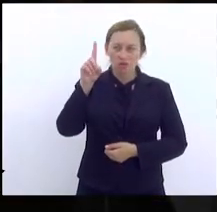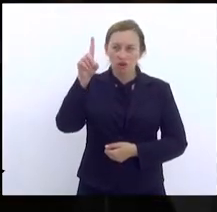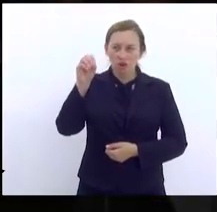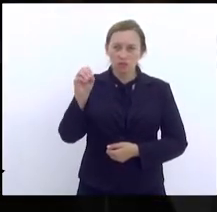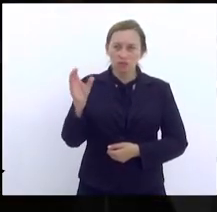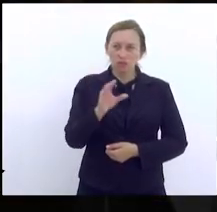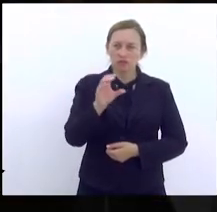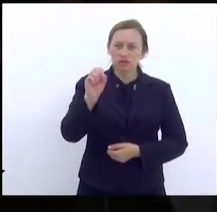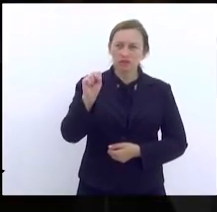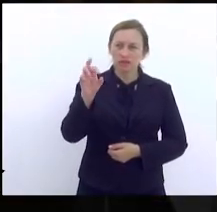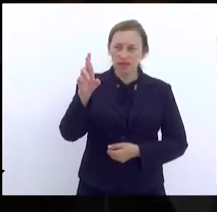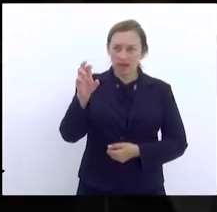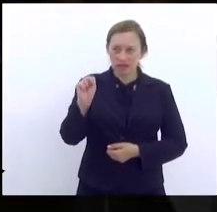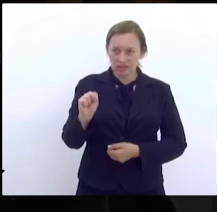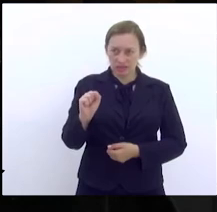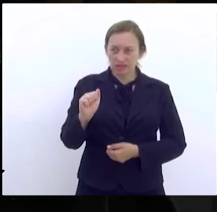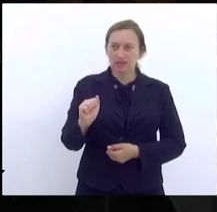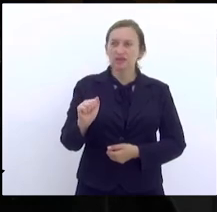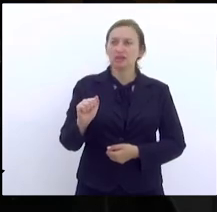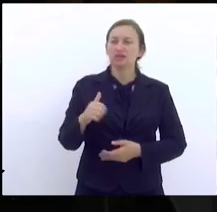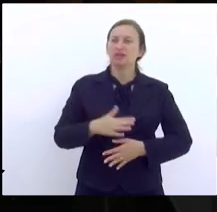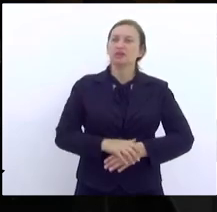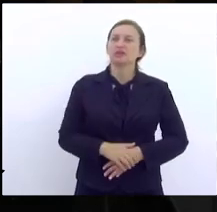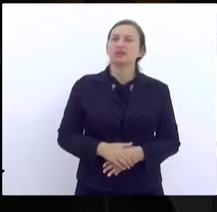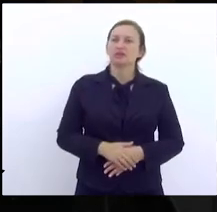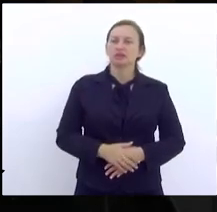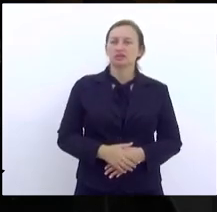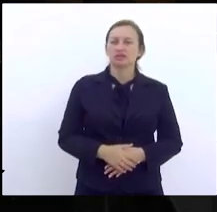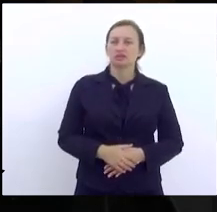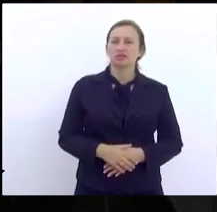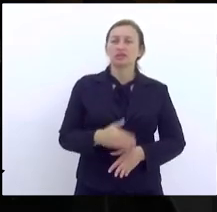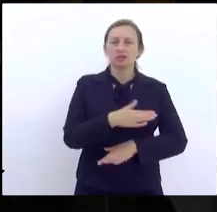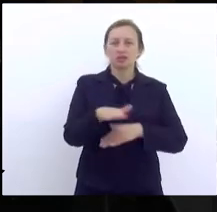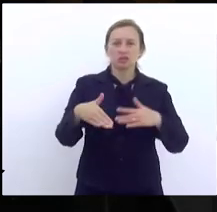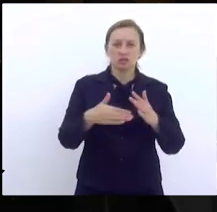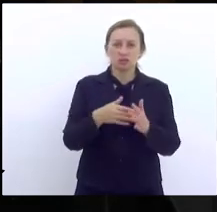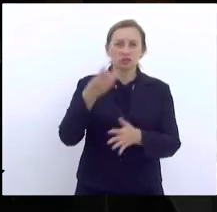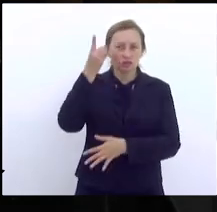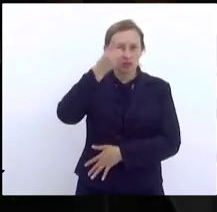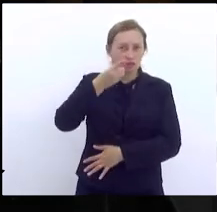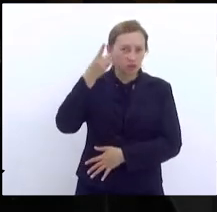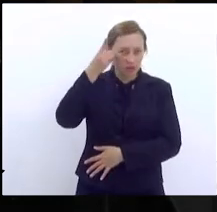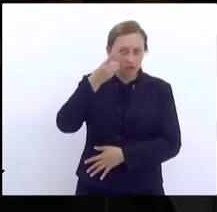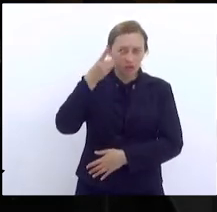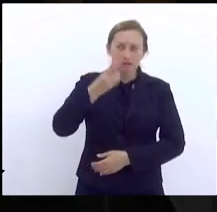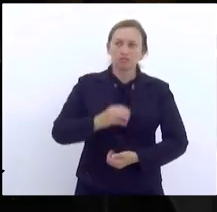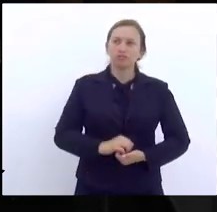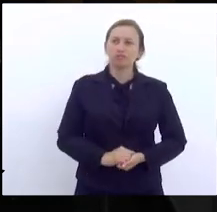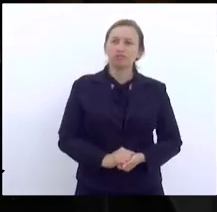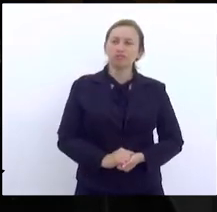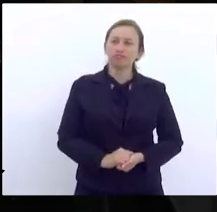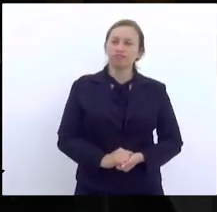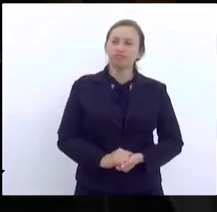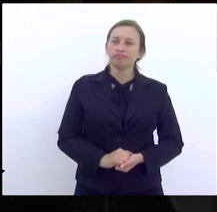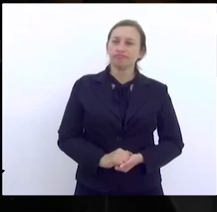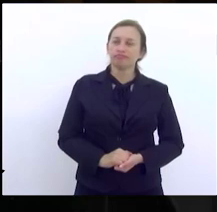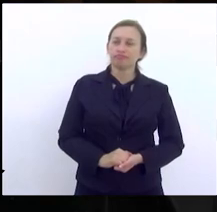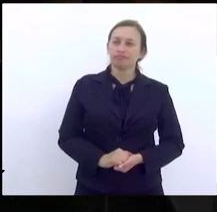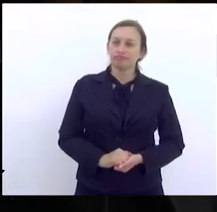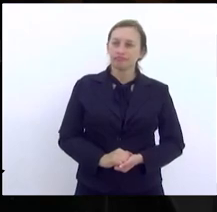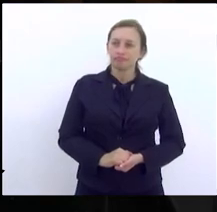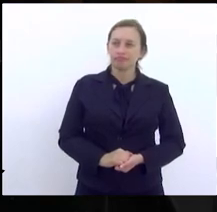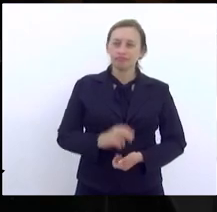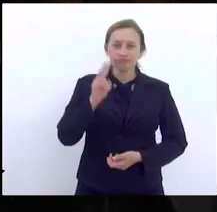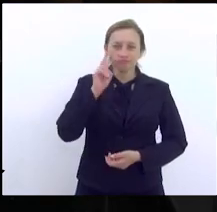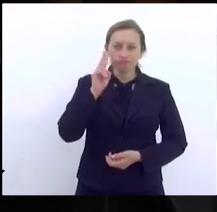Ceasa senhoras e senhores Deputados que nos assistem